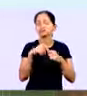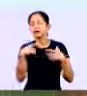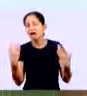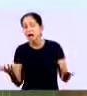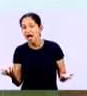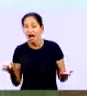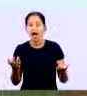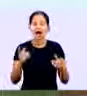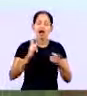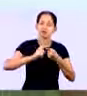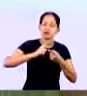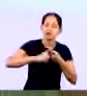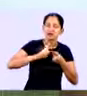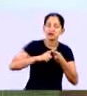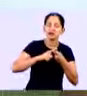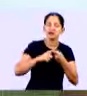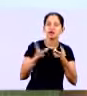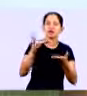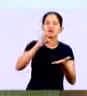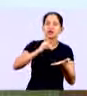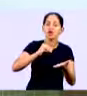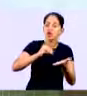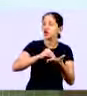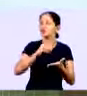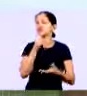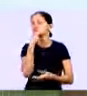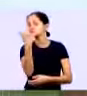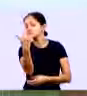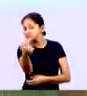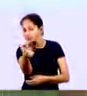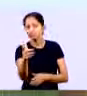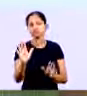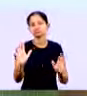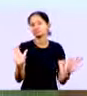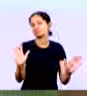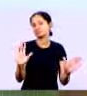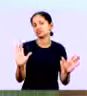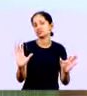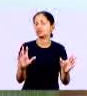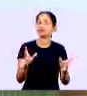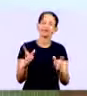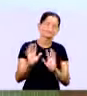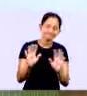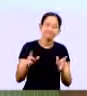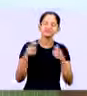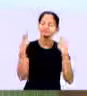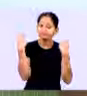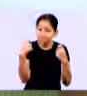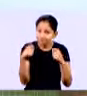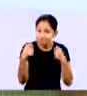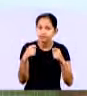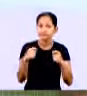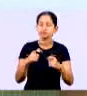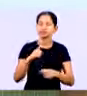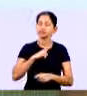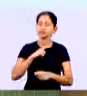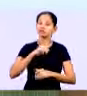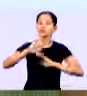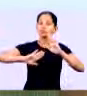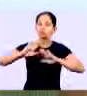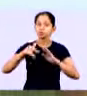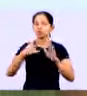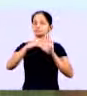e coloca coisas ali que sabe que não tem condição de ser realizadas. Não, o planejamento financeiro deve ser pautado na realidade da